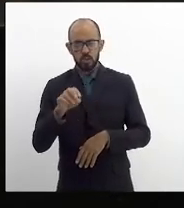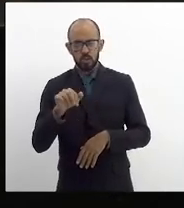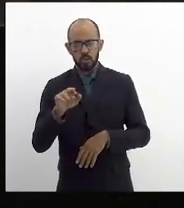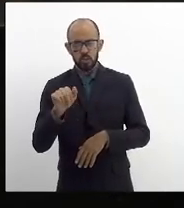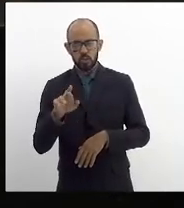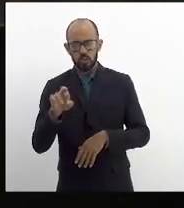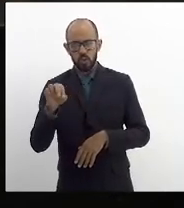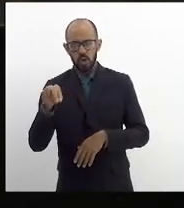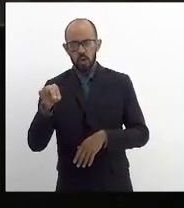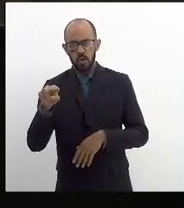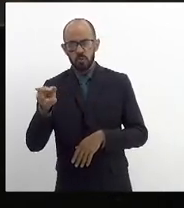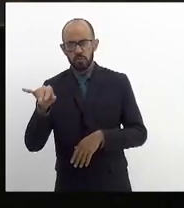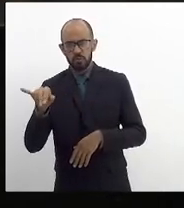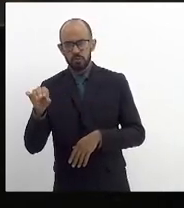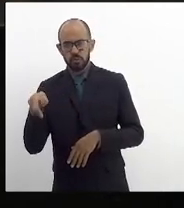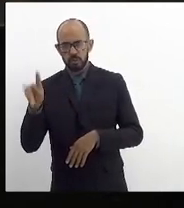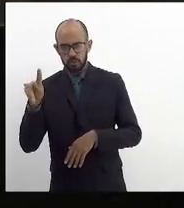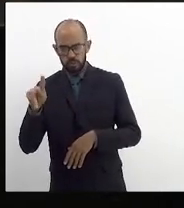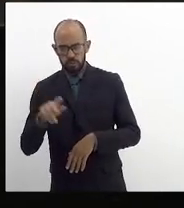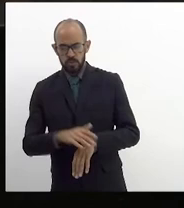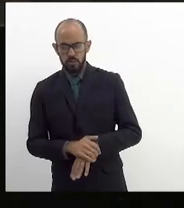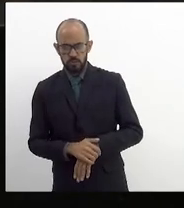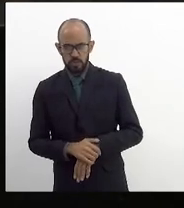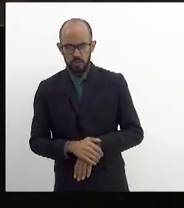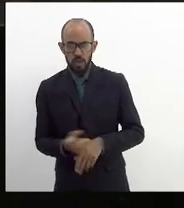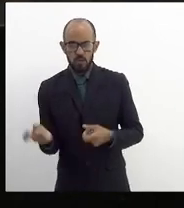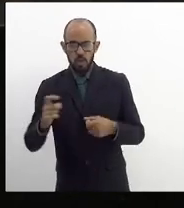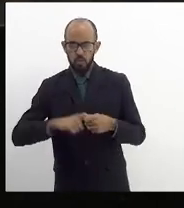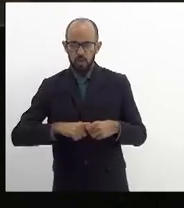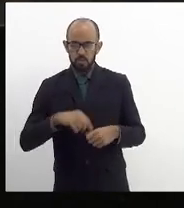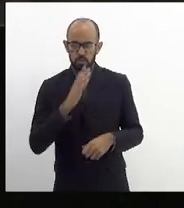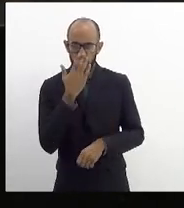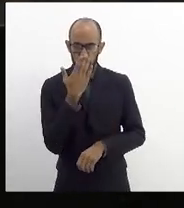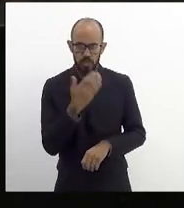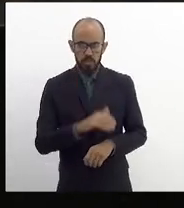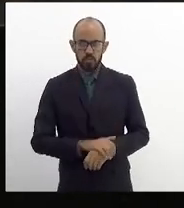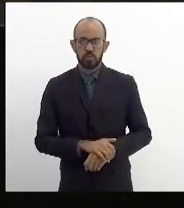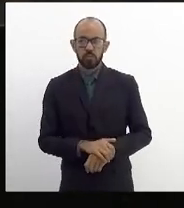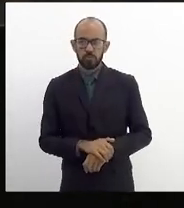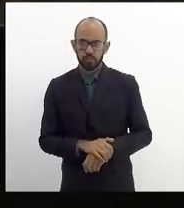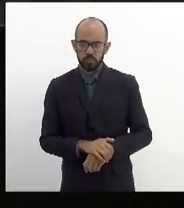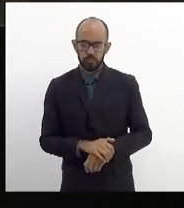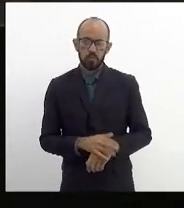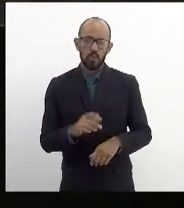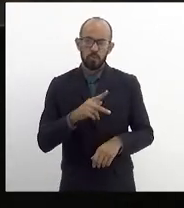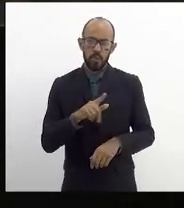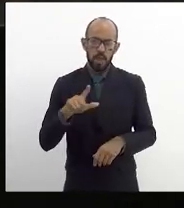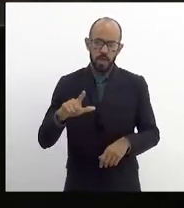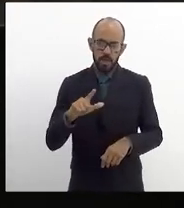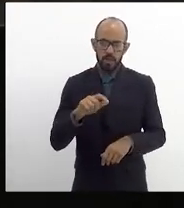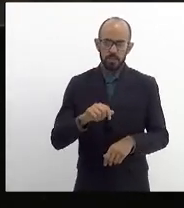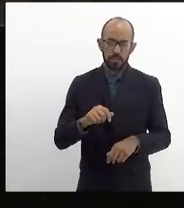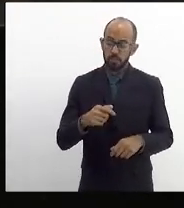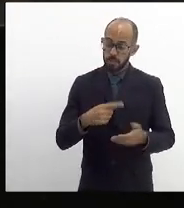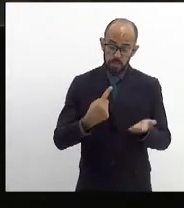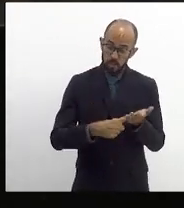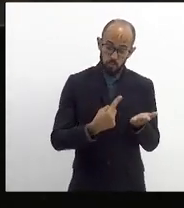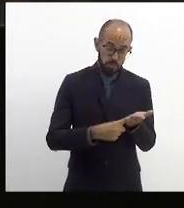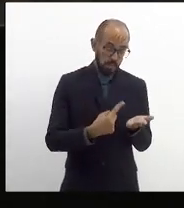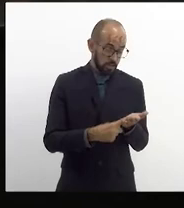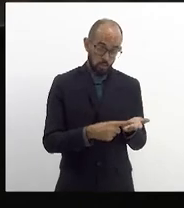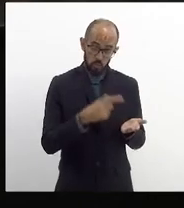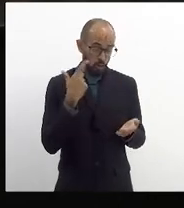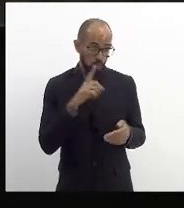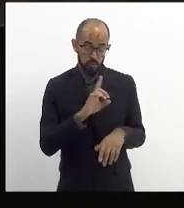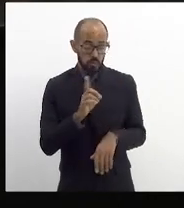com a Casa Civil voltamos em fevereiro na esse esse projeto essa negociação não